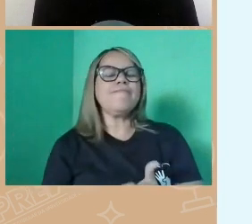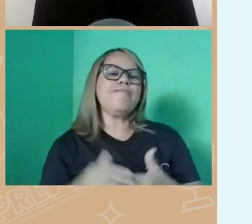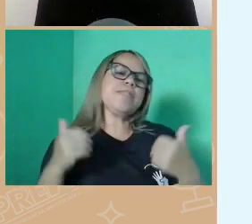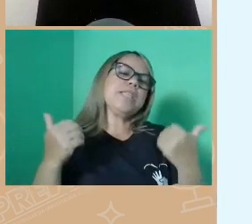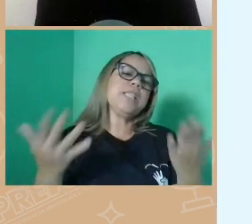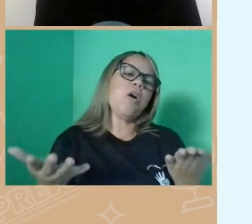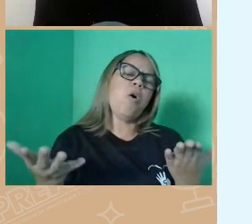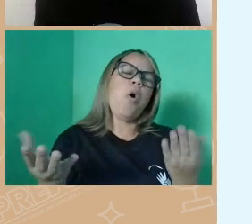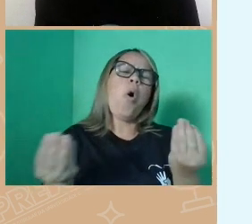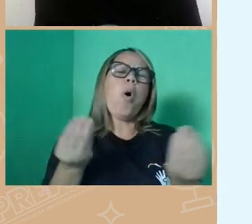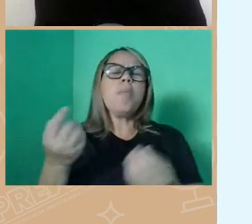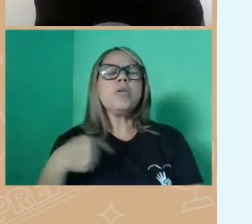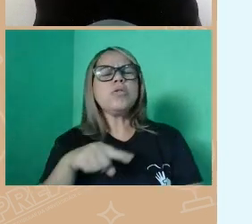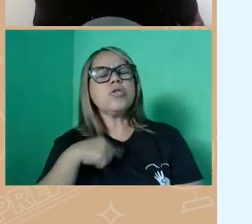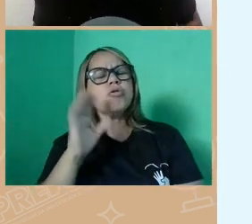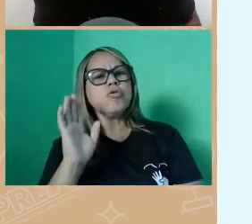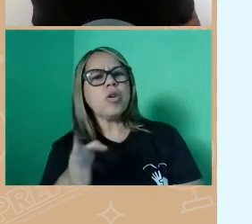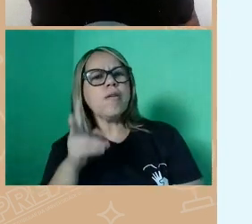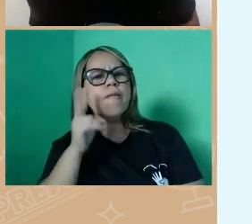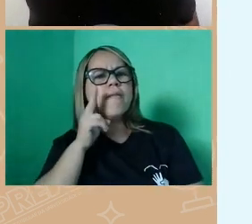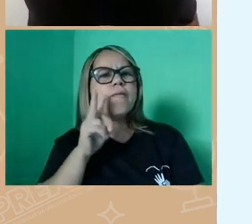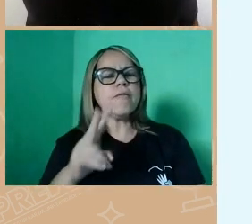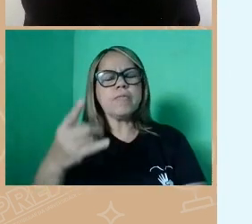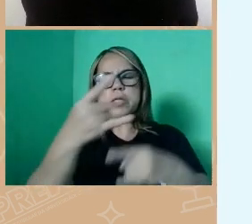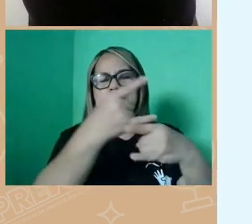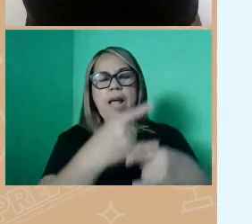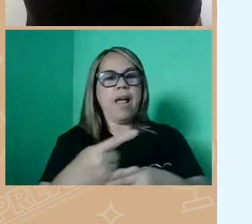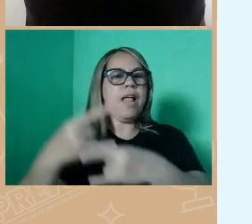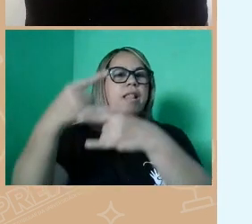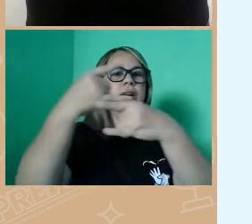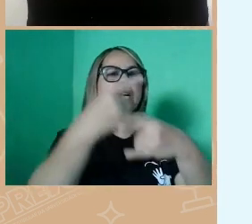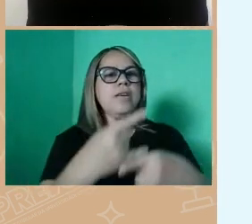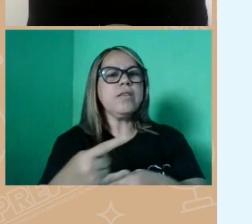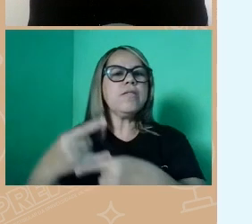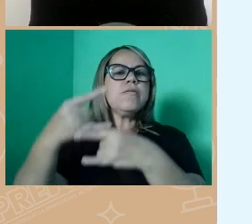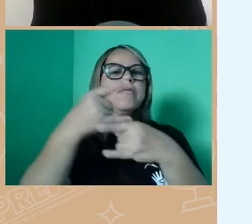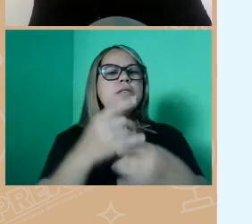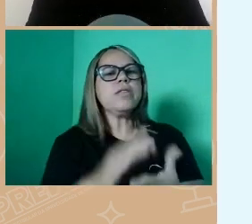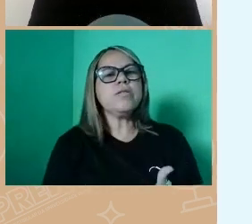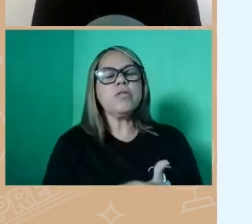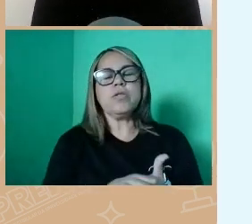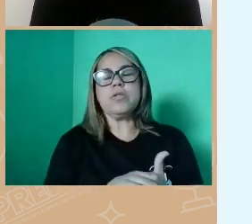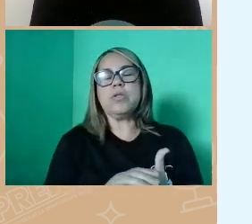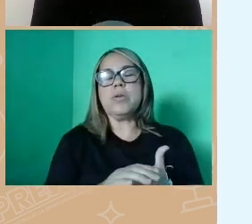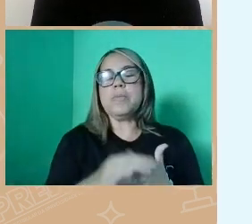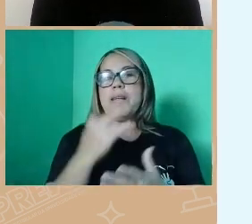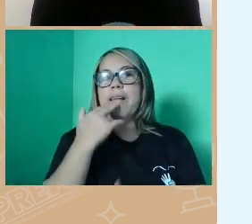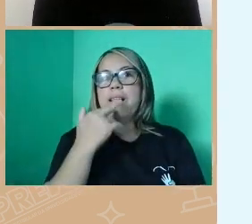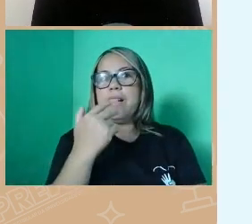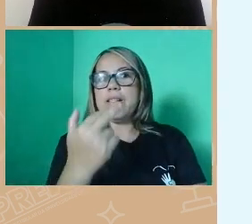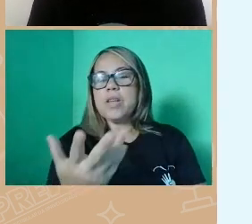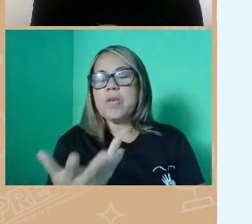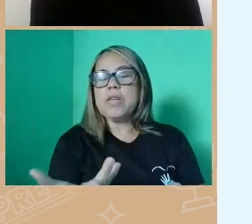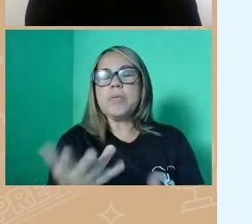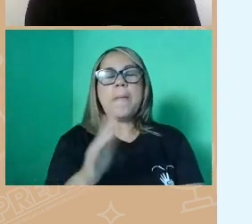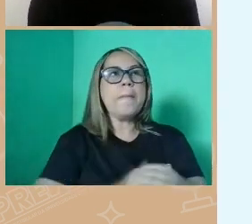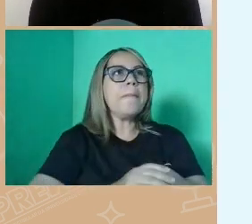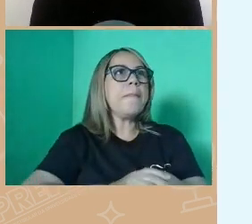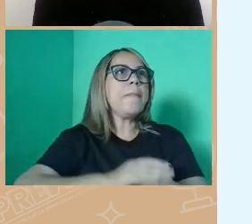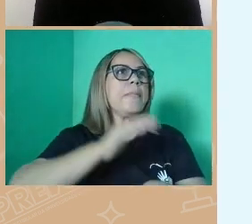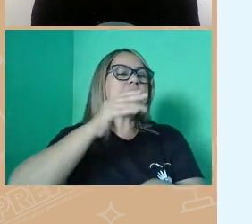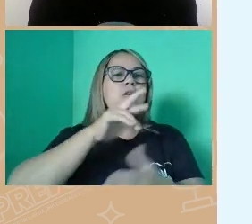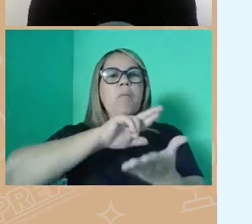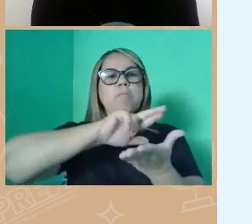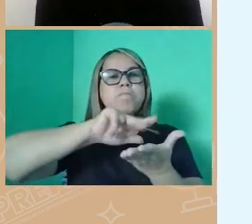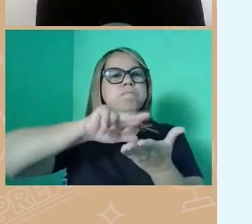como a gente viu, né, na live sobre as funções da linguagem, por mais que várias delas